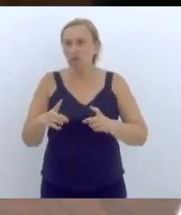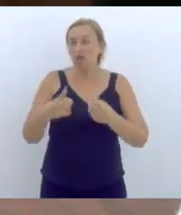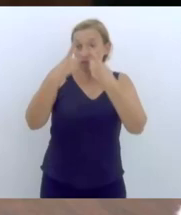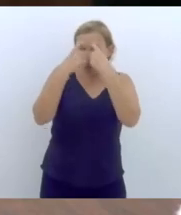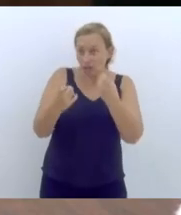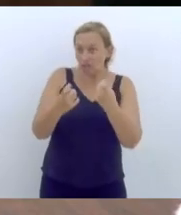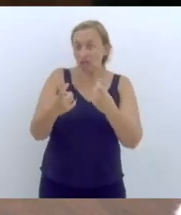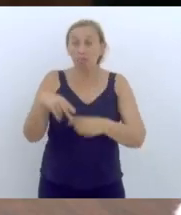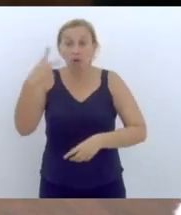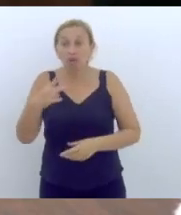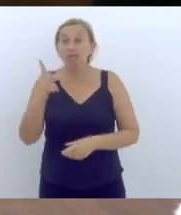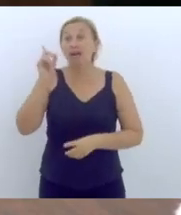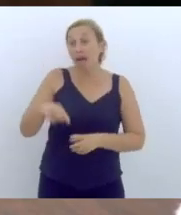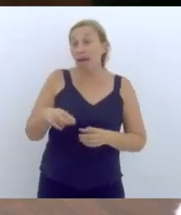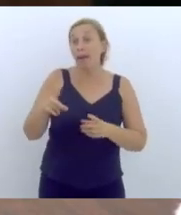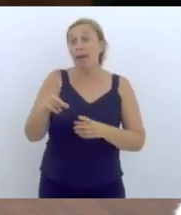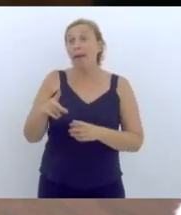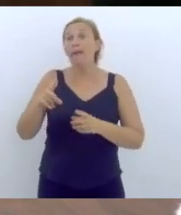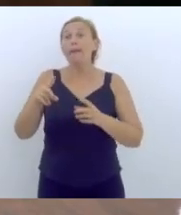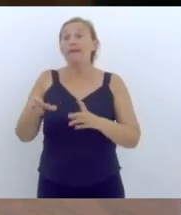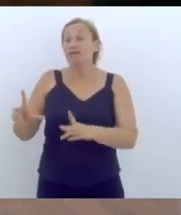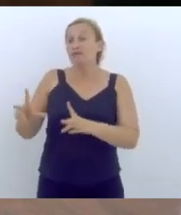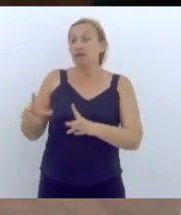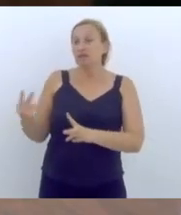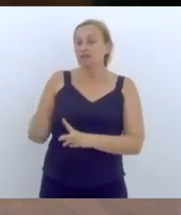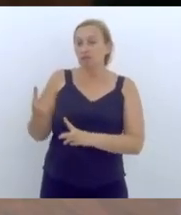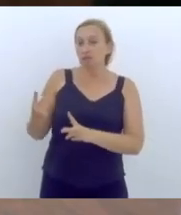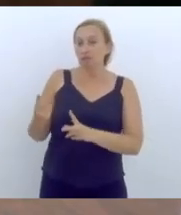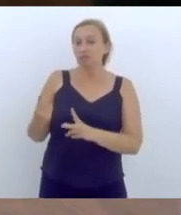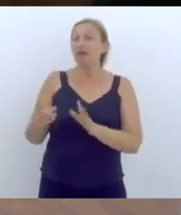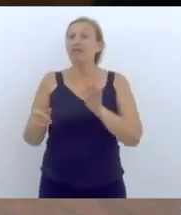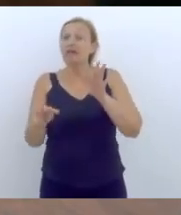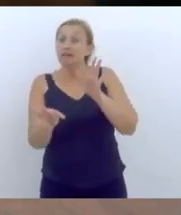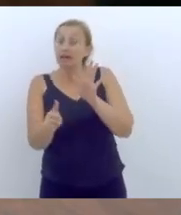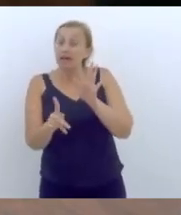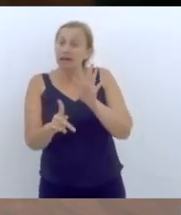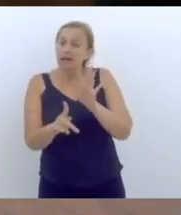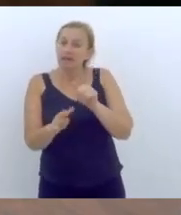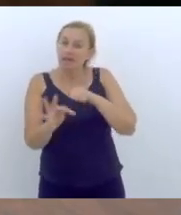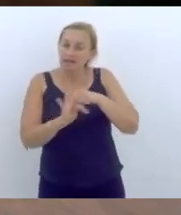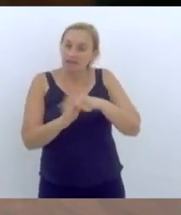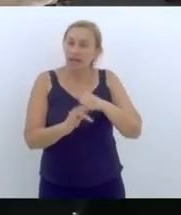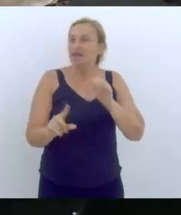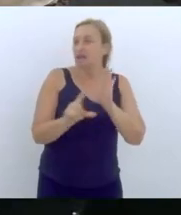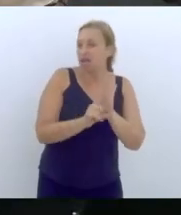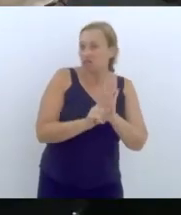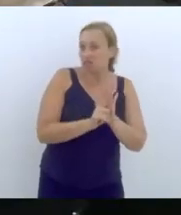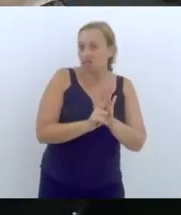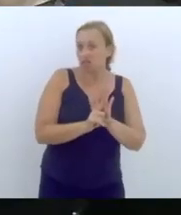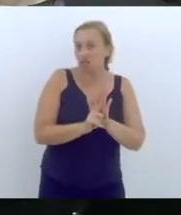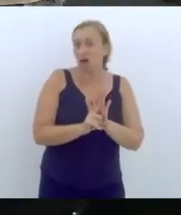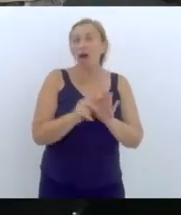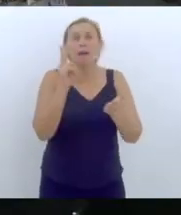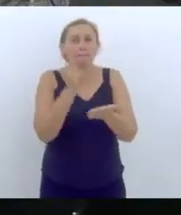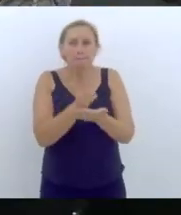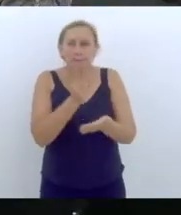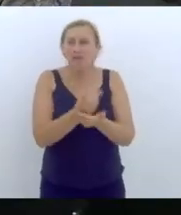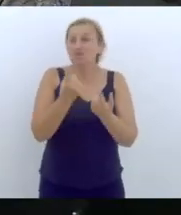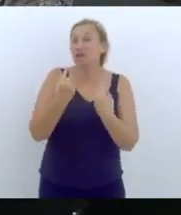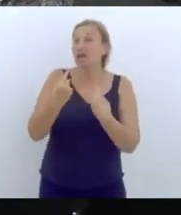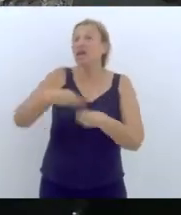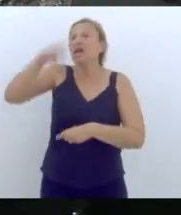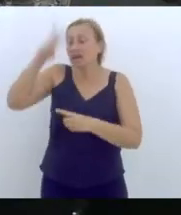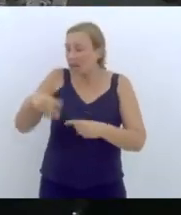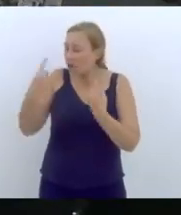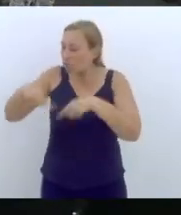mérito. Vamos separar o mérito da técnica legislativa. Então, pela técnica legislativa, mesmo quem é contra esses